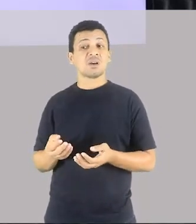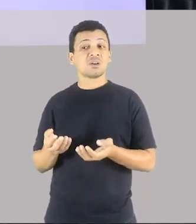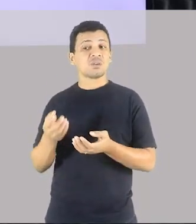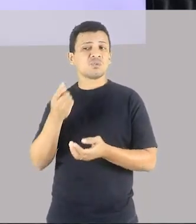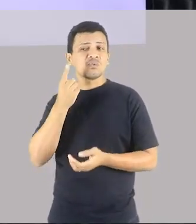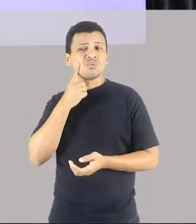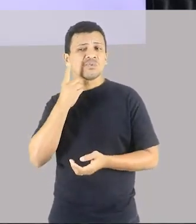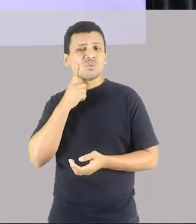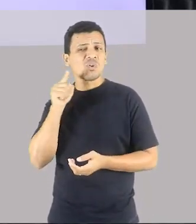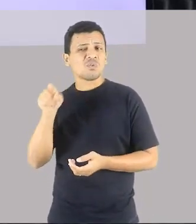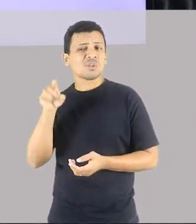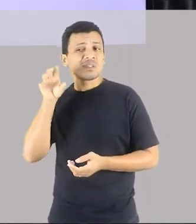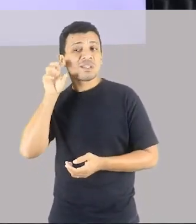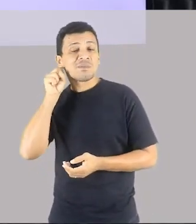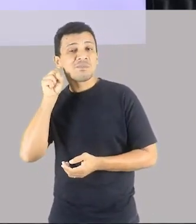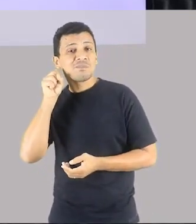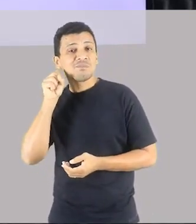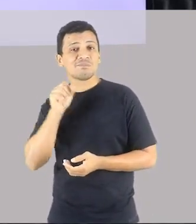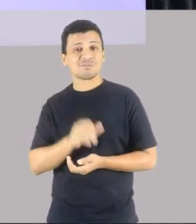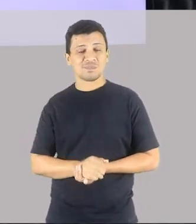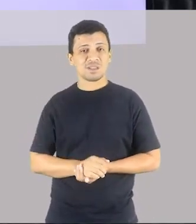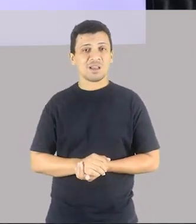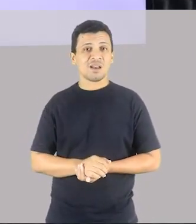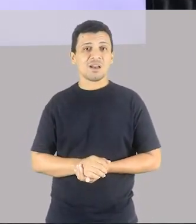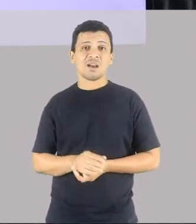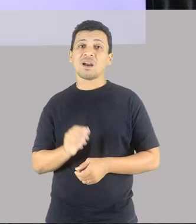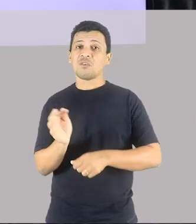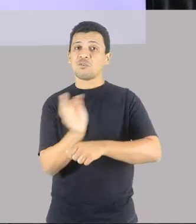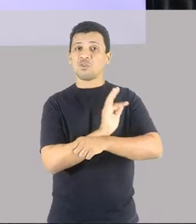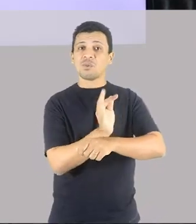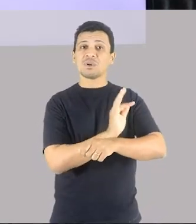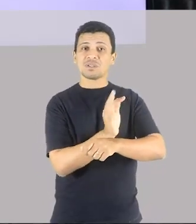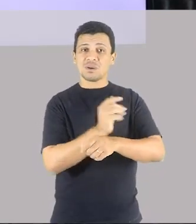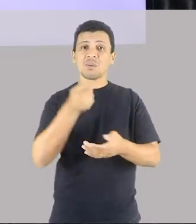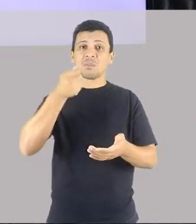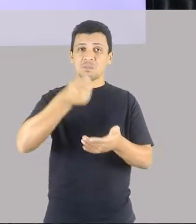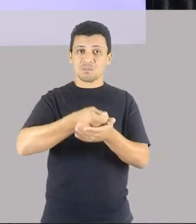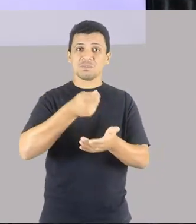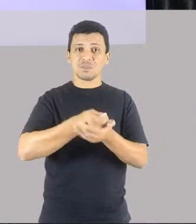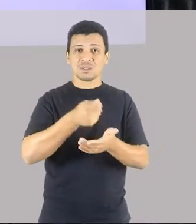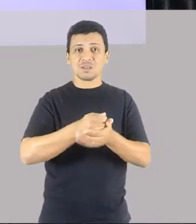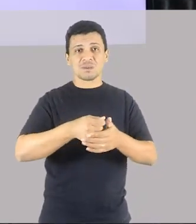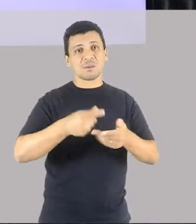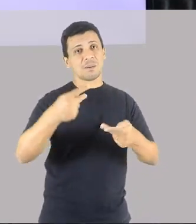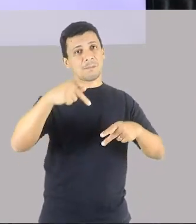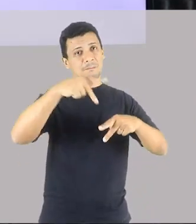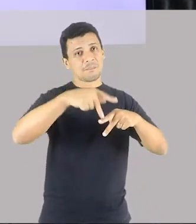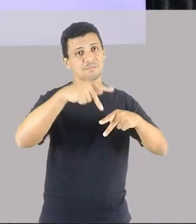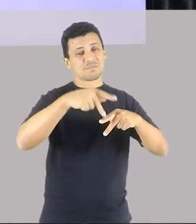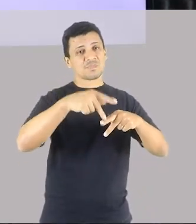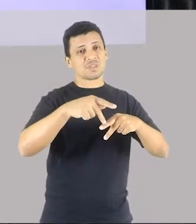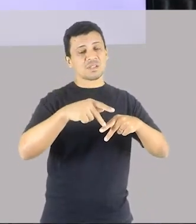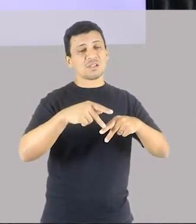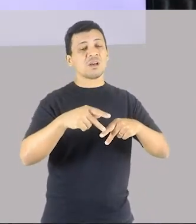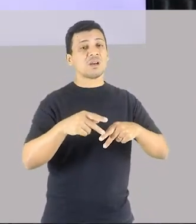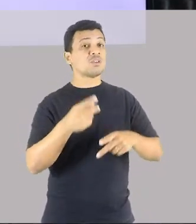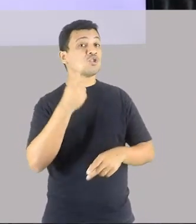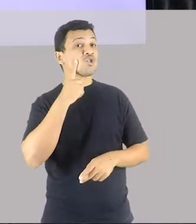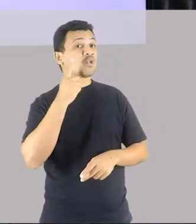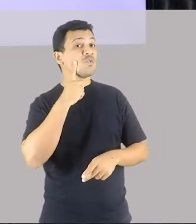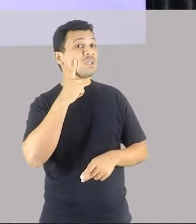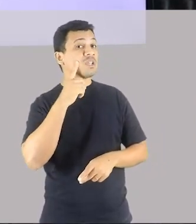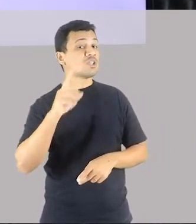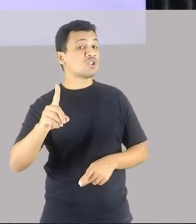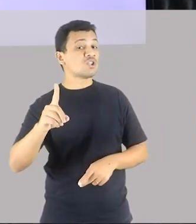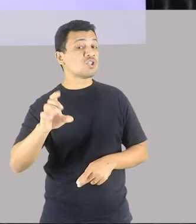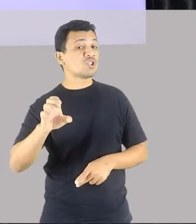vista gramatical, da linguagem formal, a preposição é obrigatória, já que o verbo exige a preposição. Quem desconfia, desconfia de alguma coisa, quem